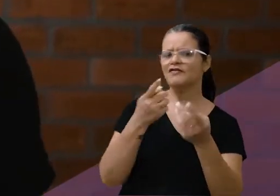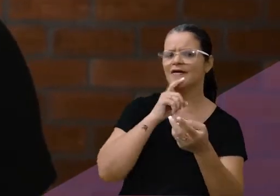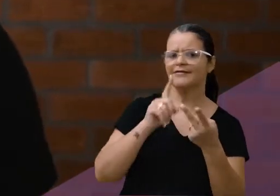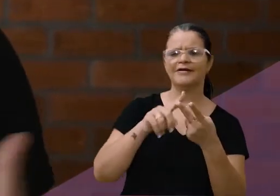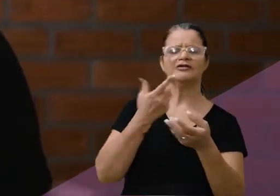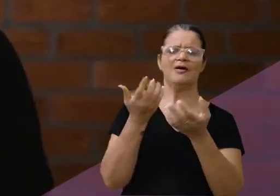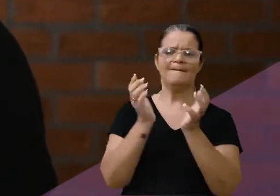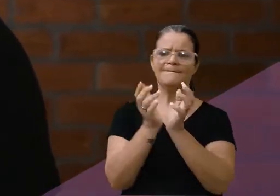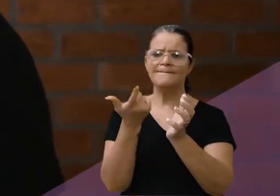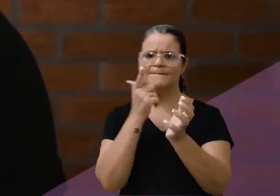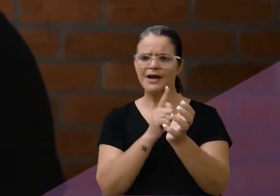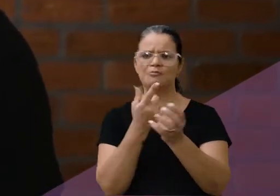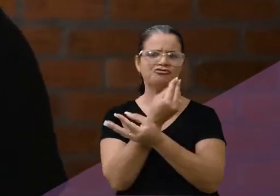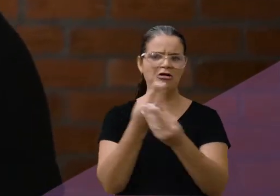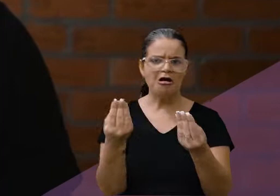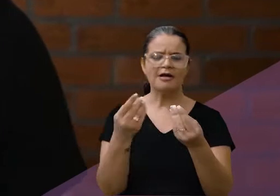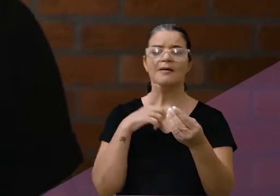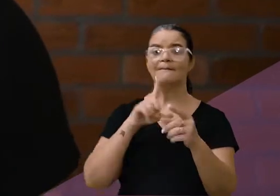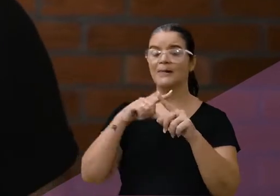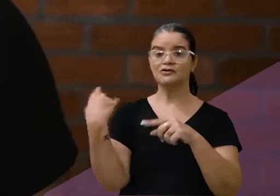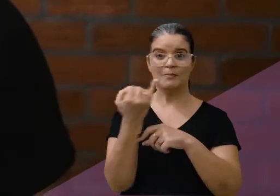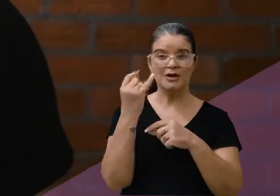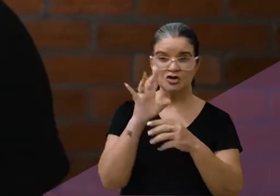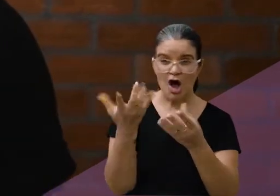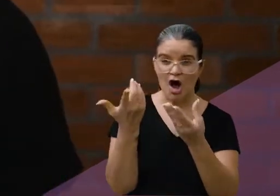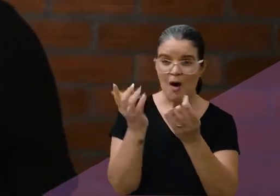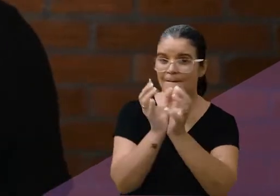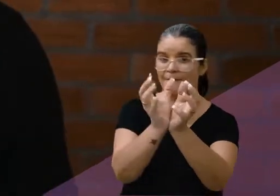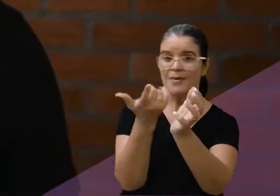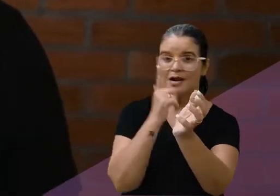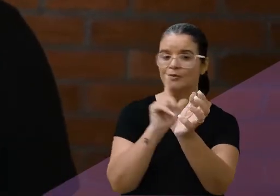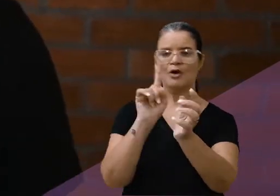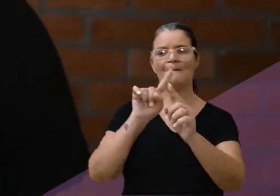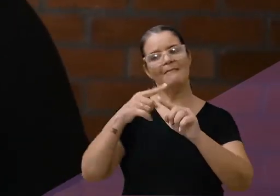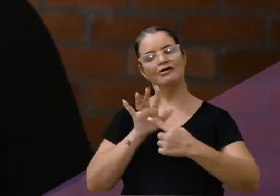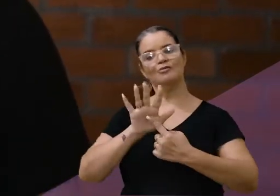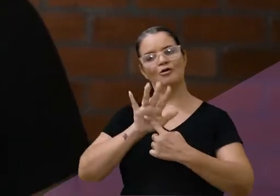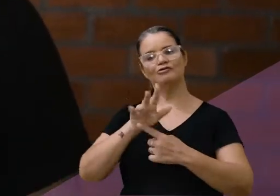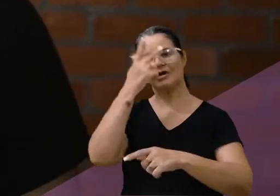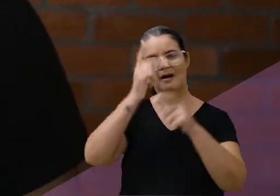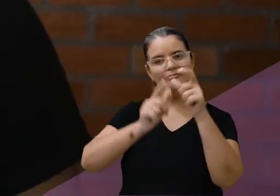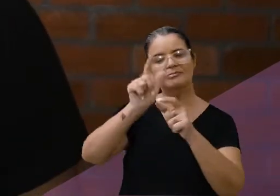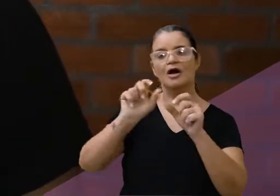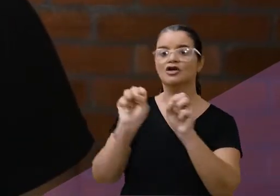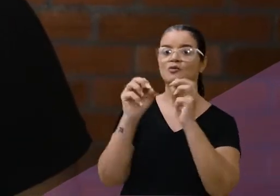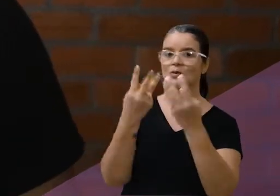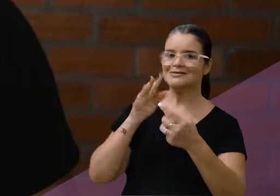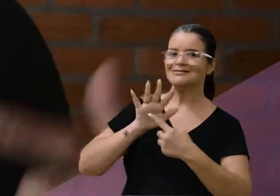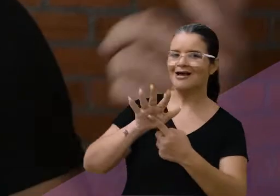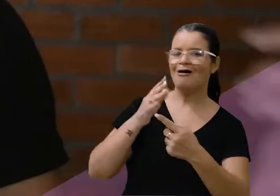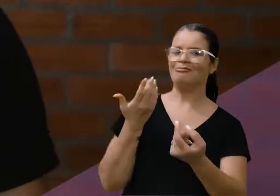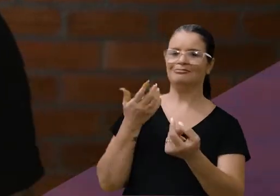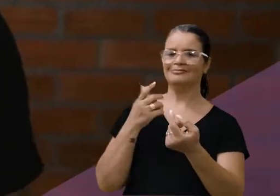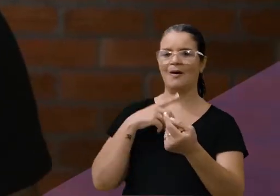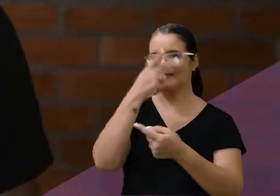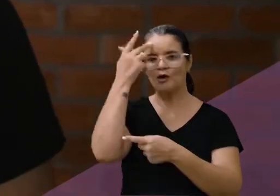diversos prêmios e tal. E o mais importante não são só os prêmios, mas sim a exposição na mídia, a exposição para os festivais, a exposição